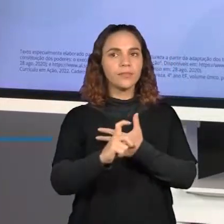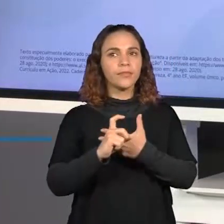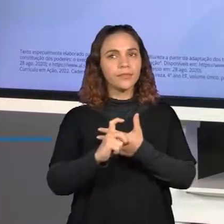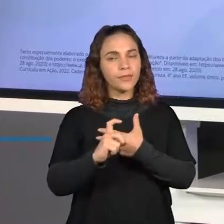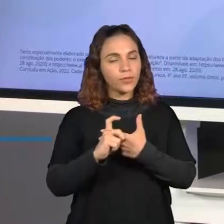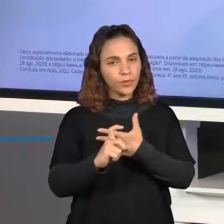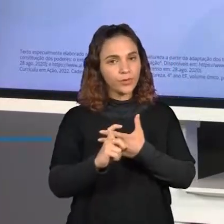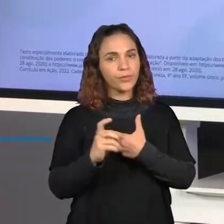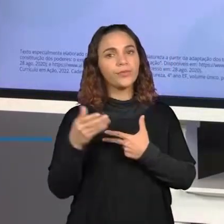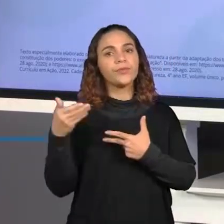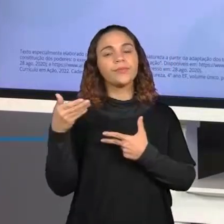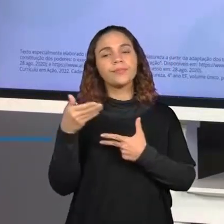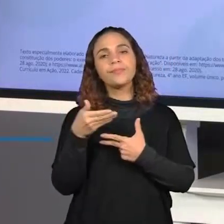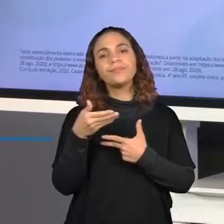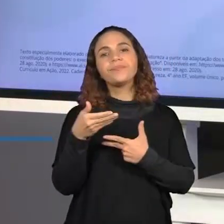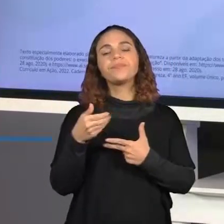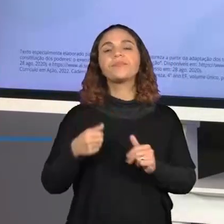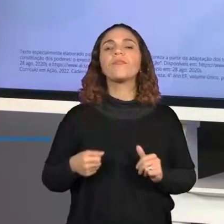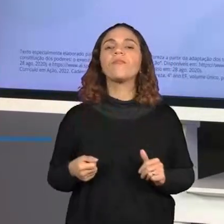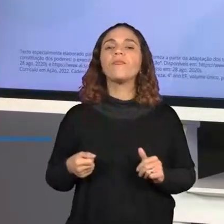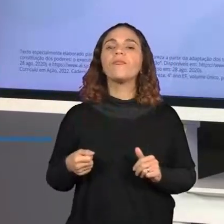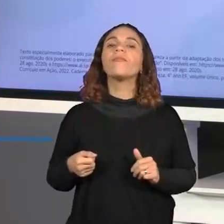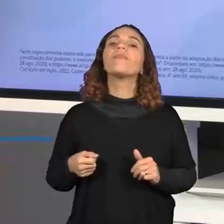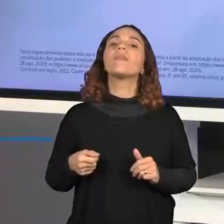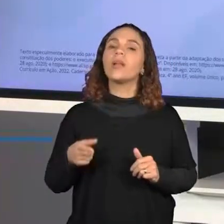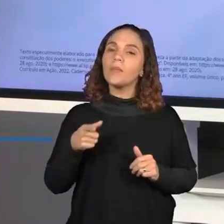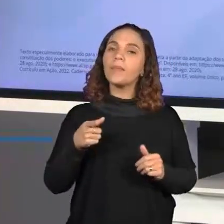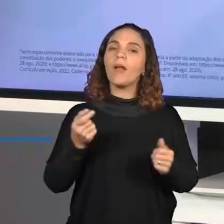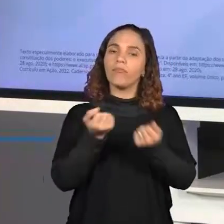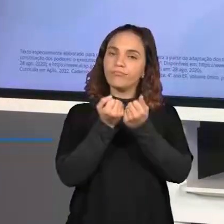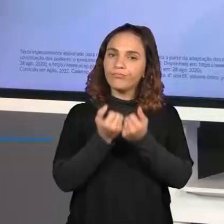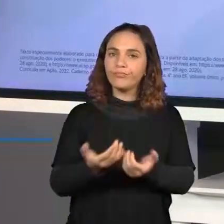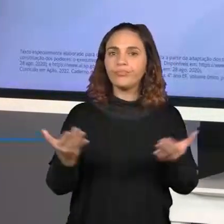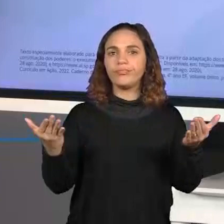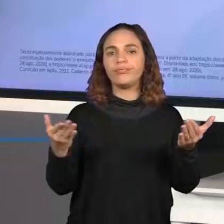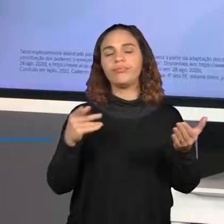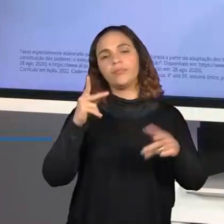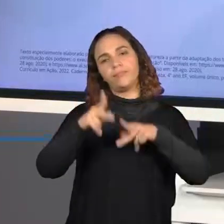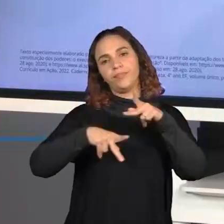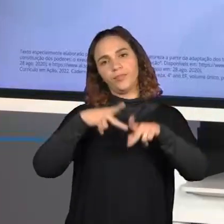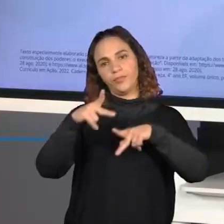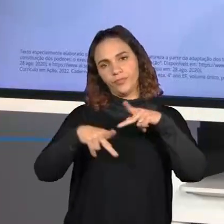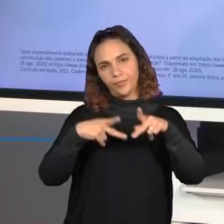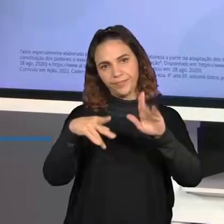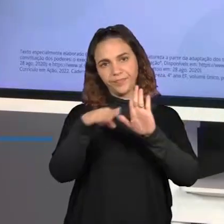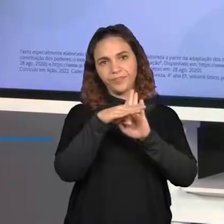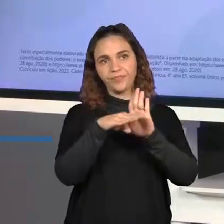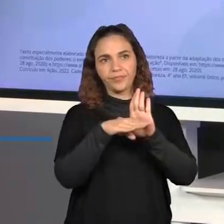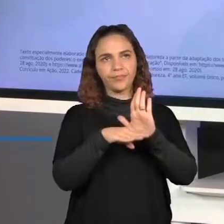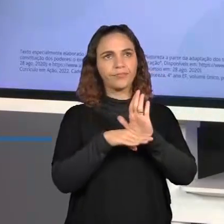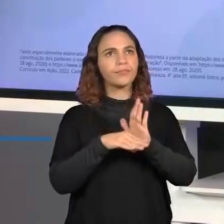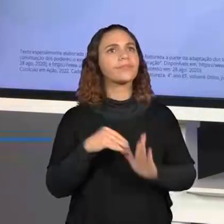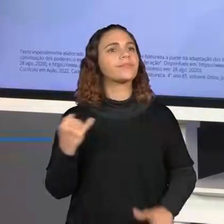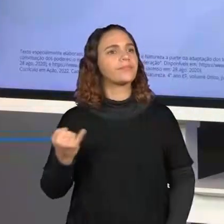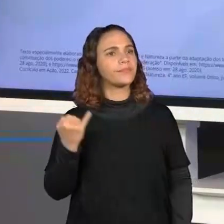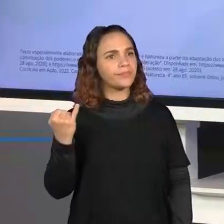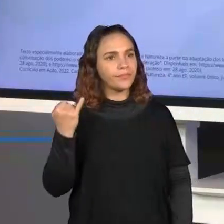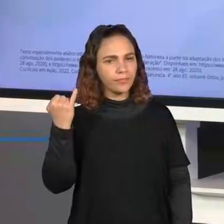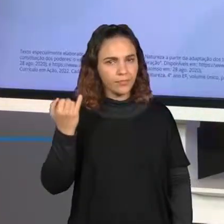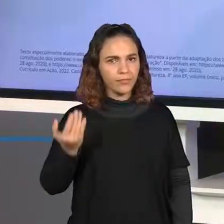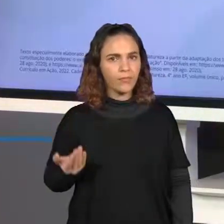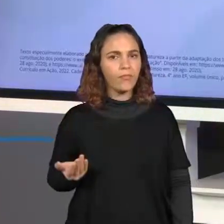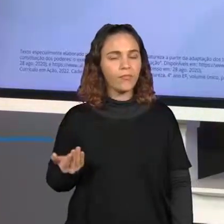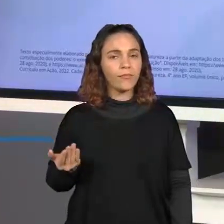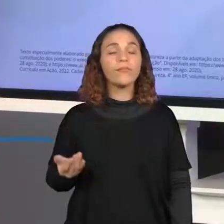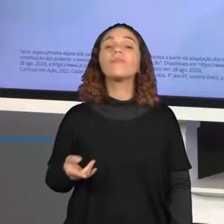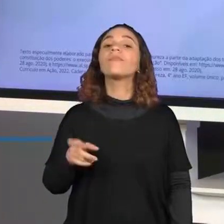presidente, para usar com a população em programas. É importante, olha só, até o nosso imposto